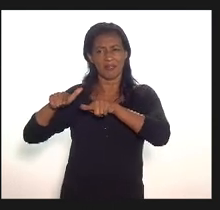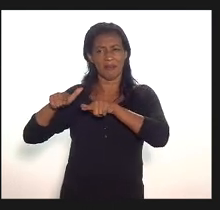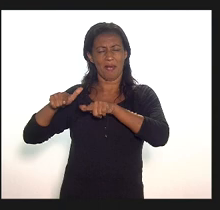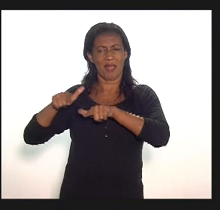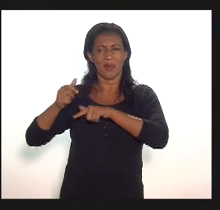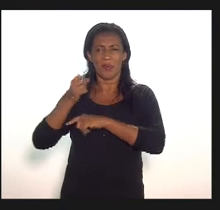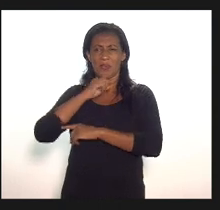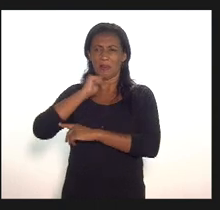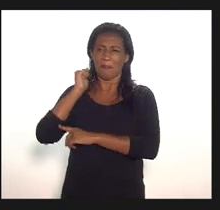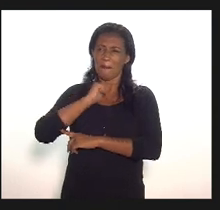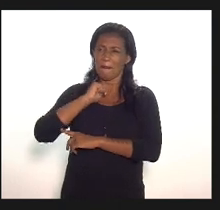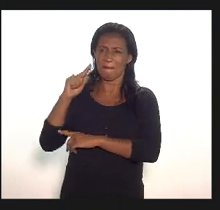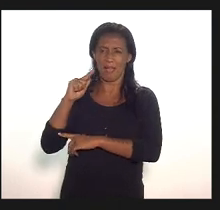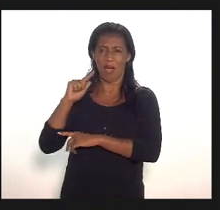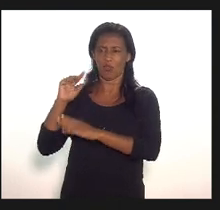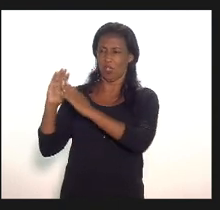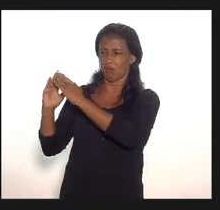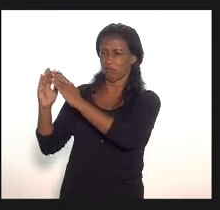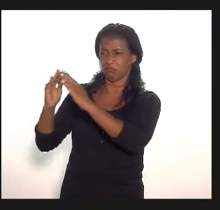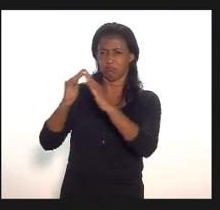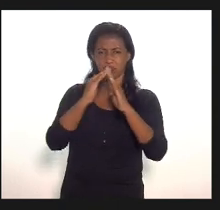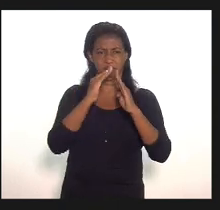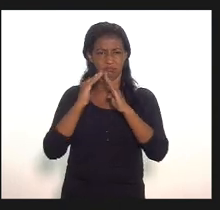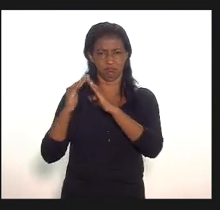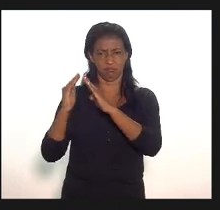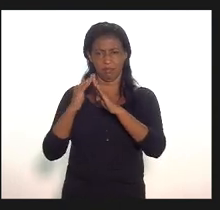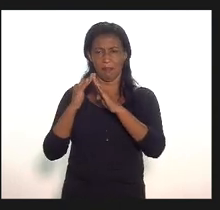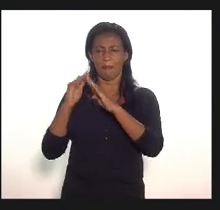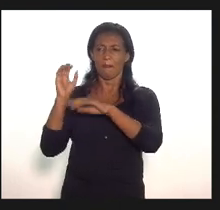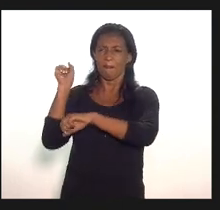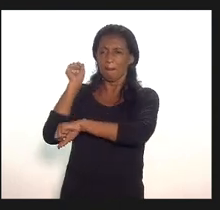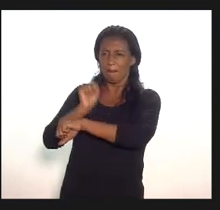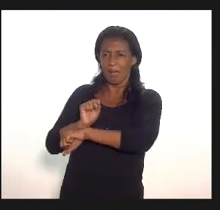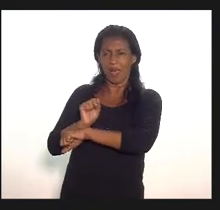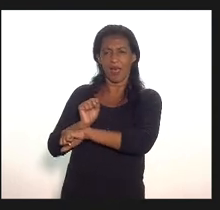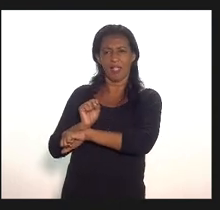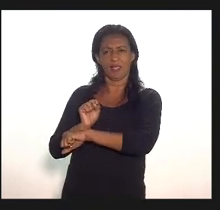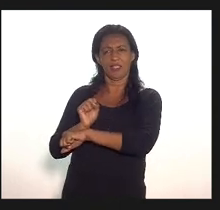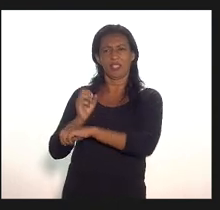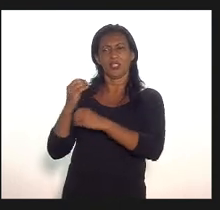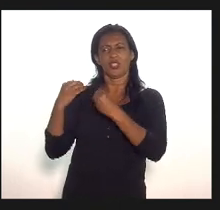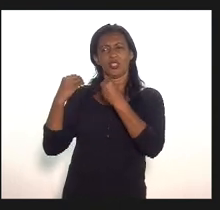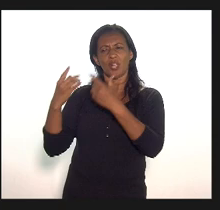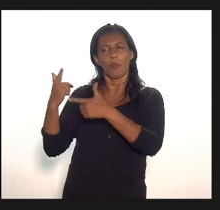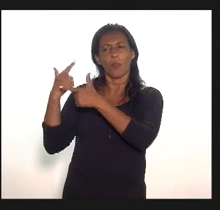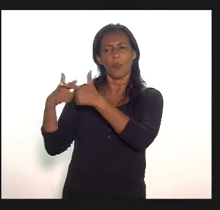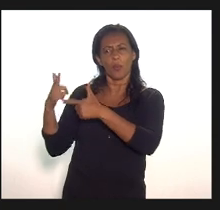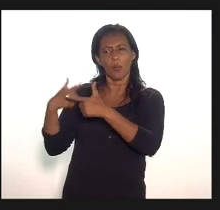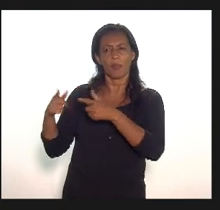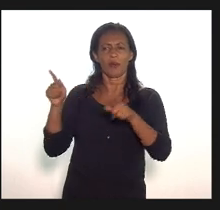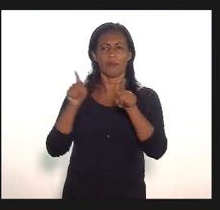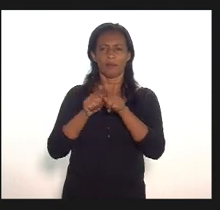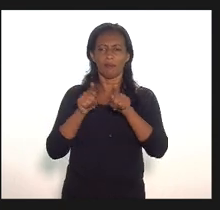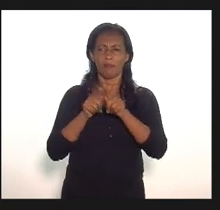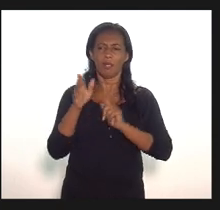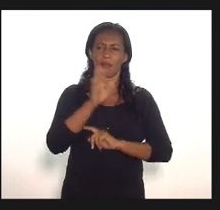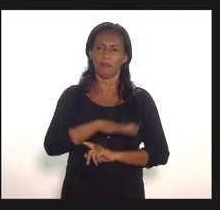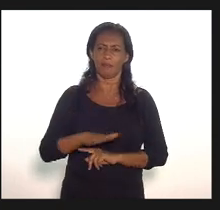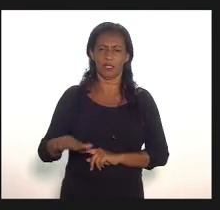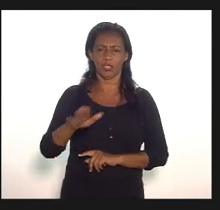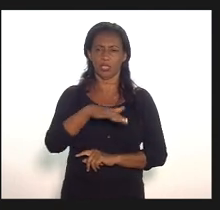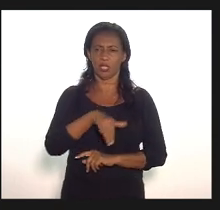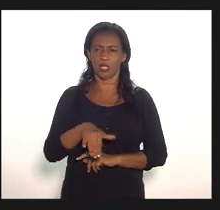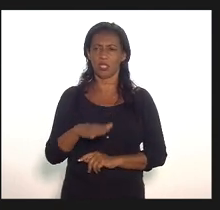ao consumidor, além disso, pare, cesse de trazer prejuízo também para as nossas crianças e